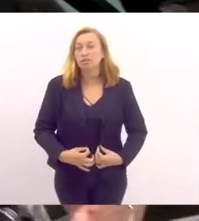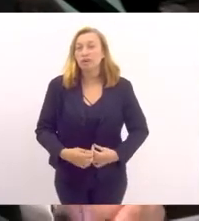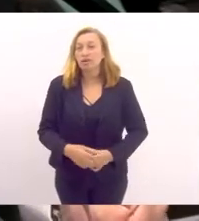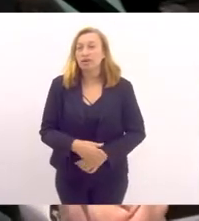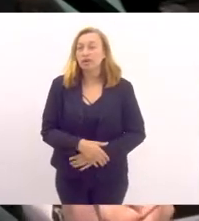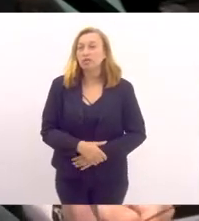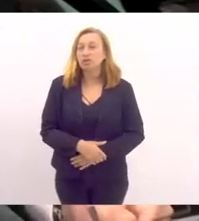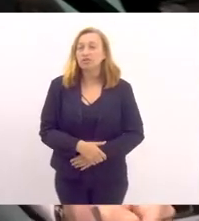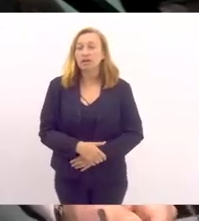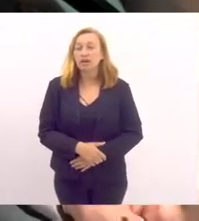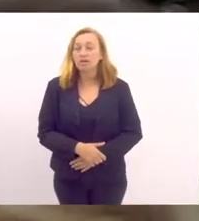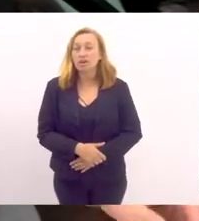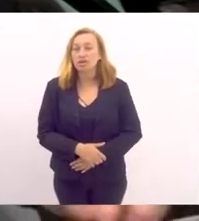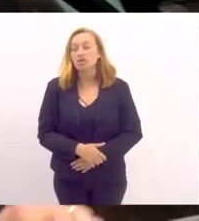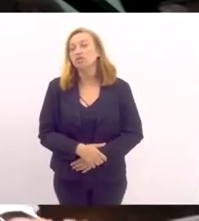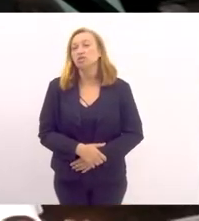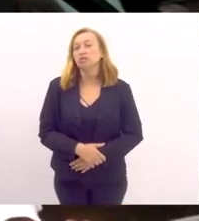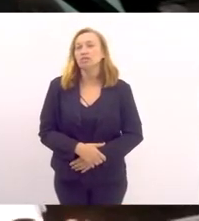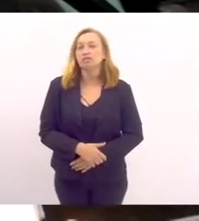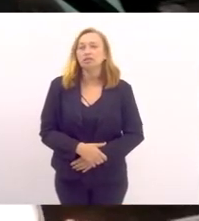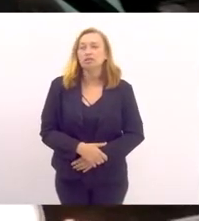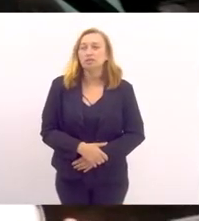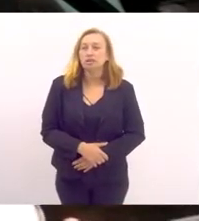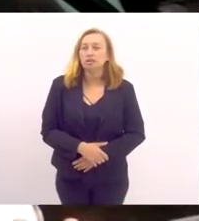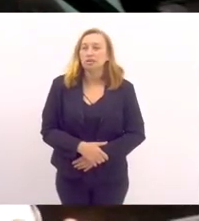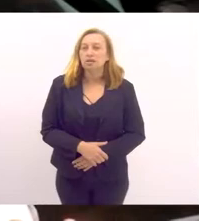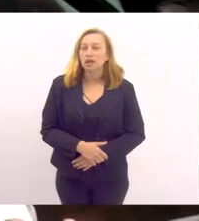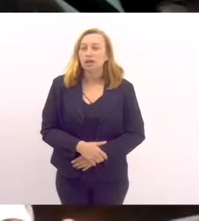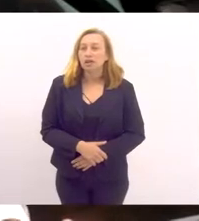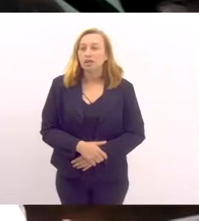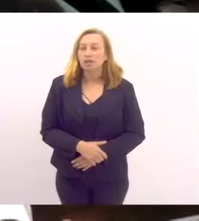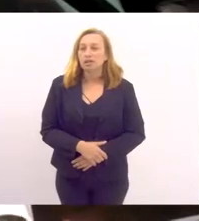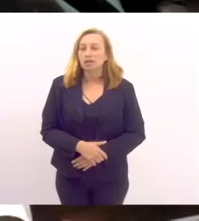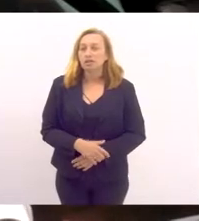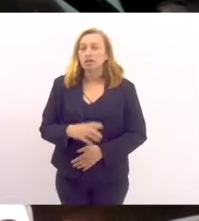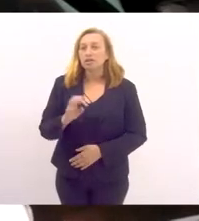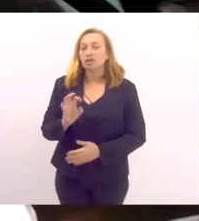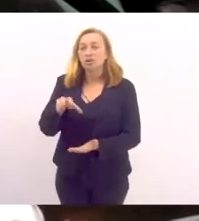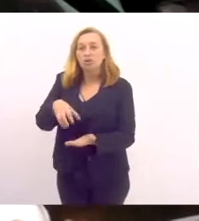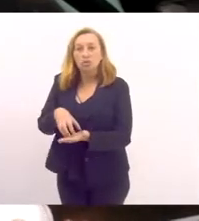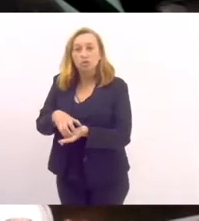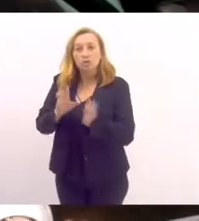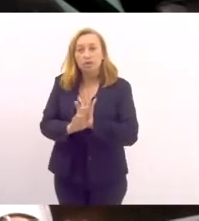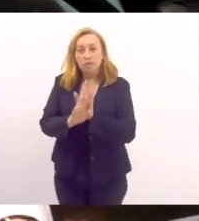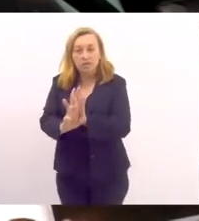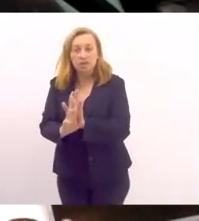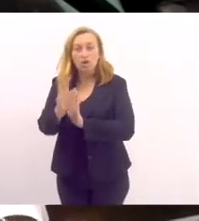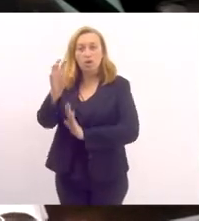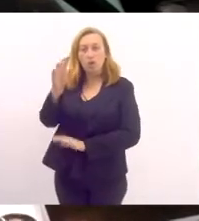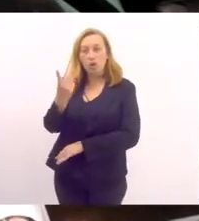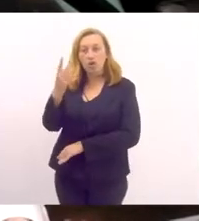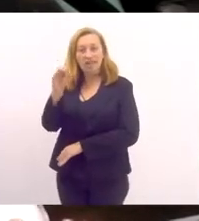Brasileira da Indústria de Hotéis, que é uma entidade que representa a hotelaria em nosso estado.